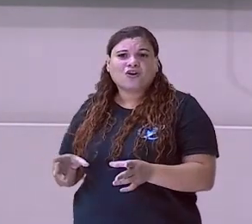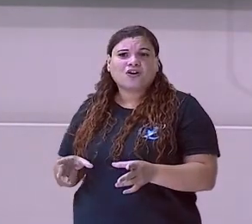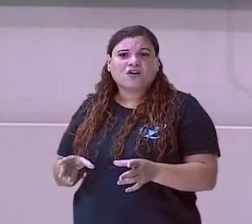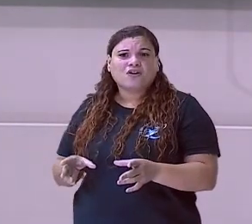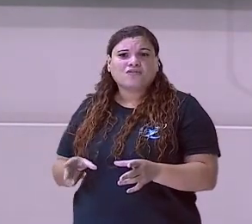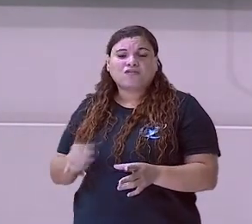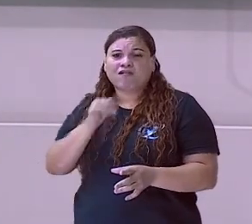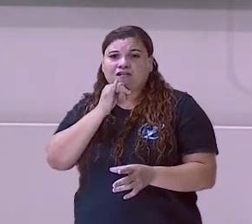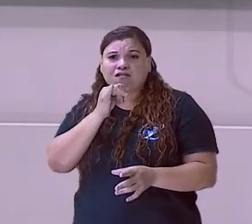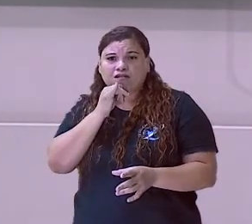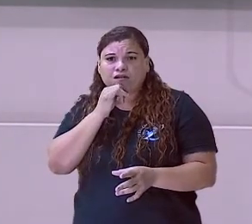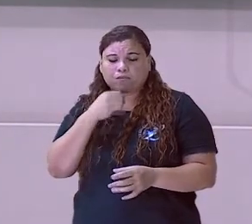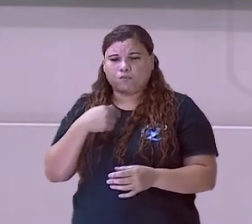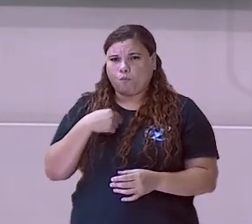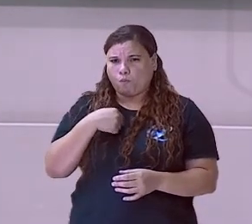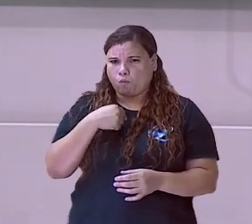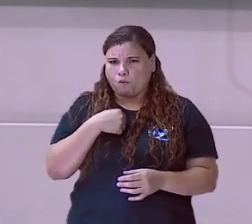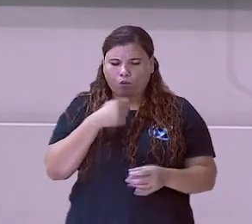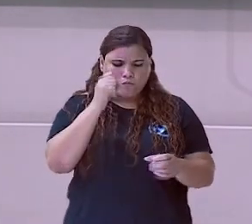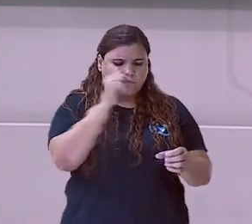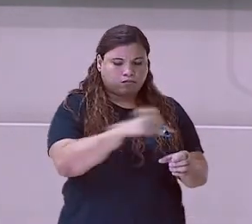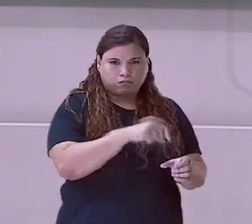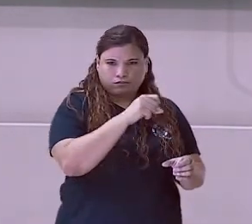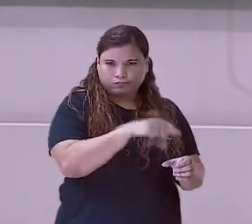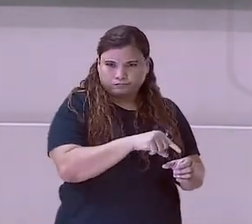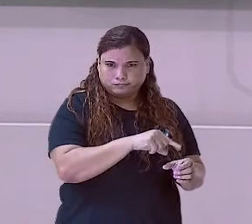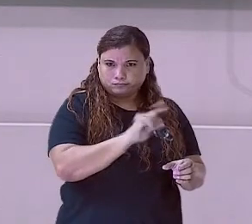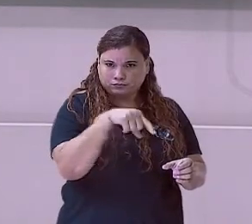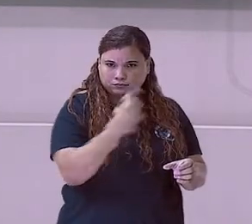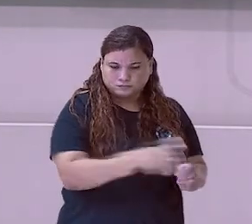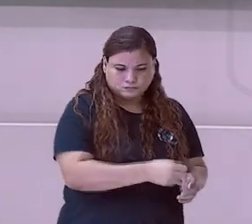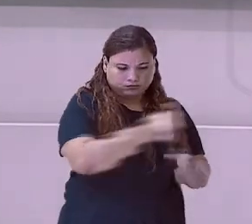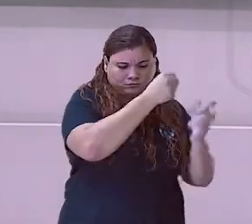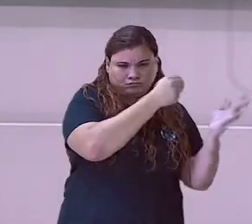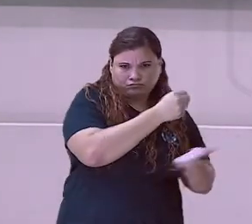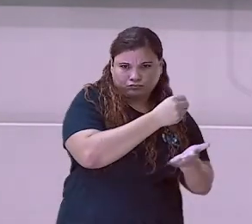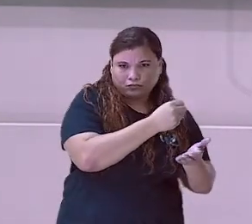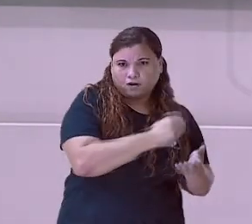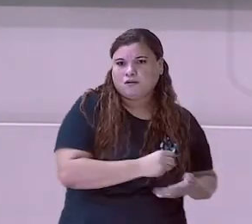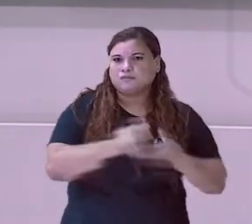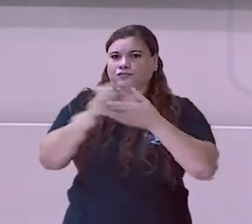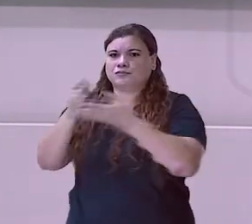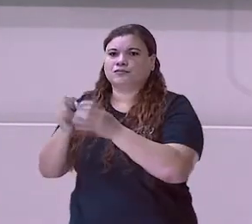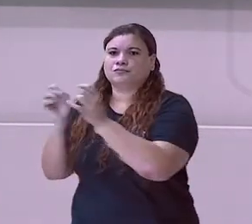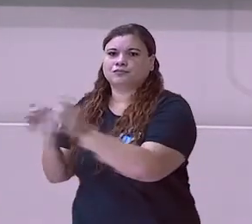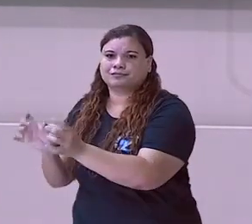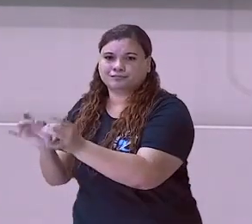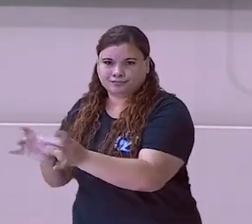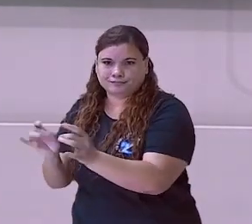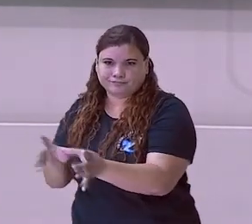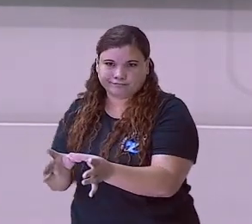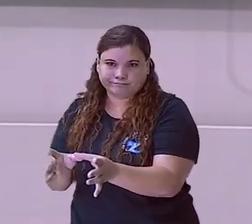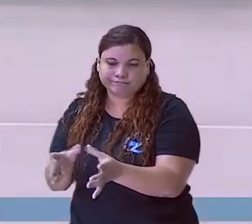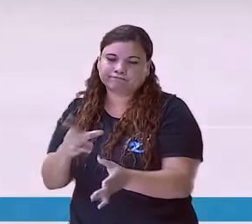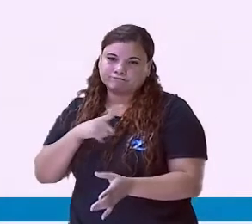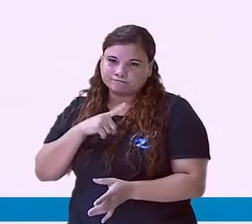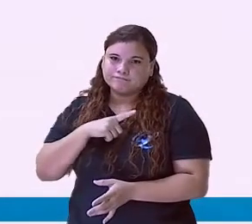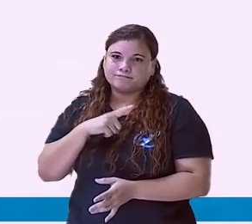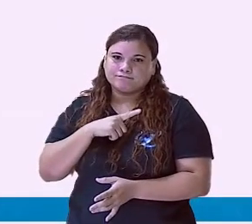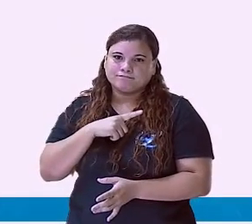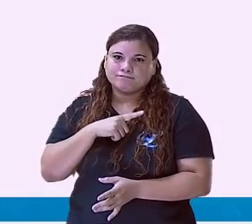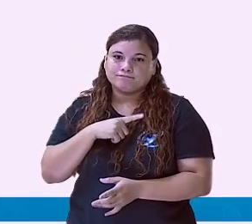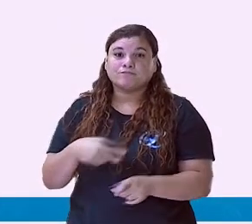fiscal. É o mercado informal. altos índices de